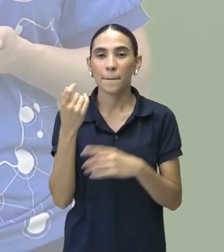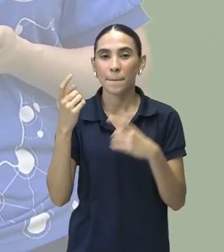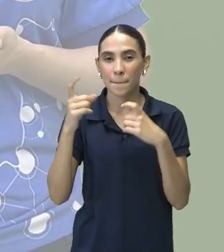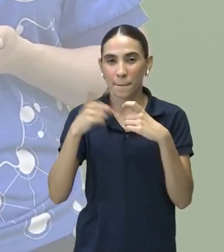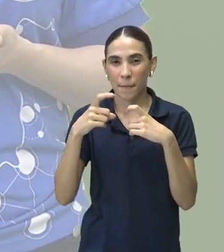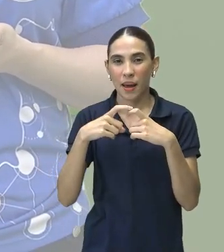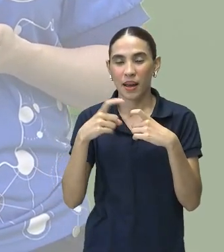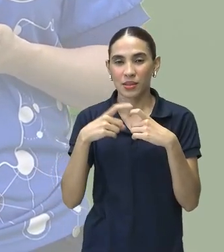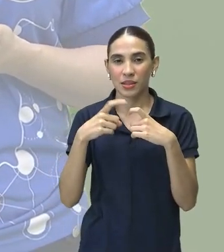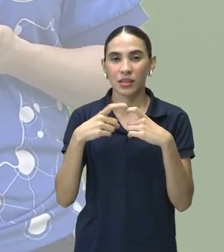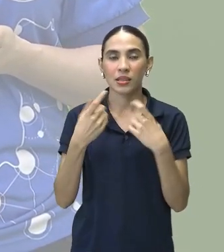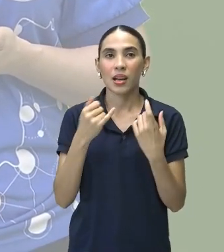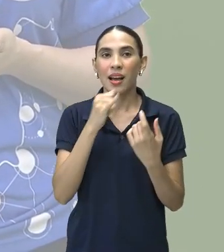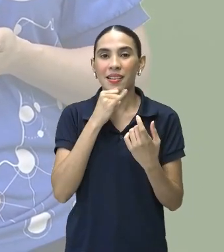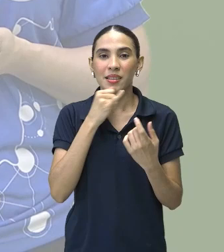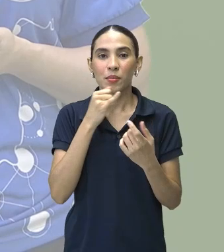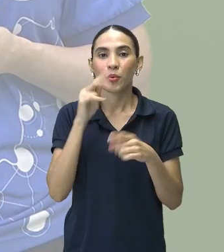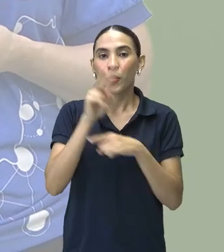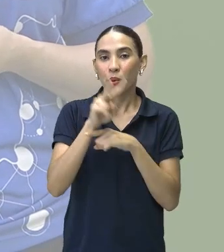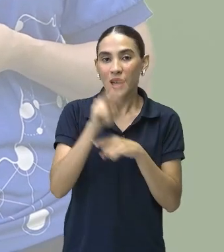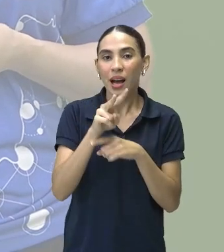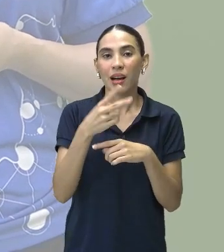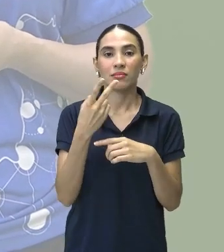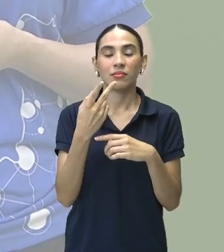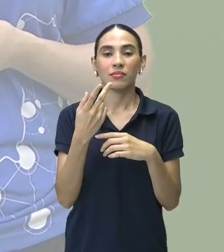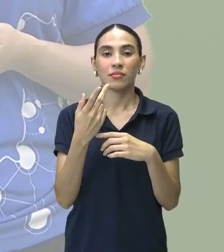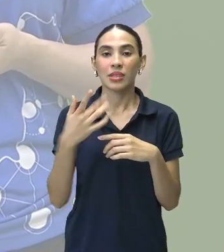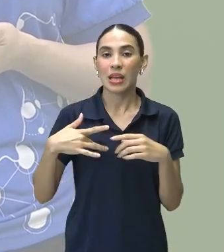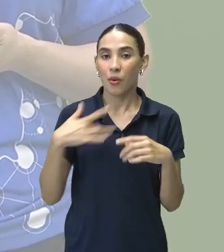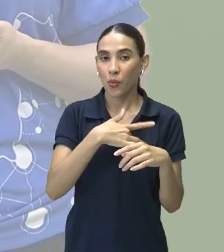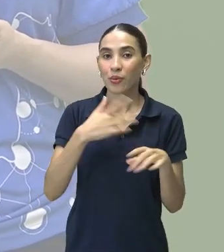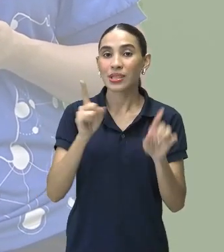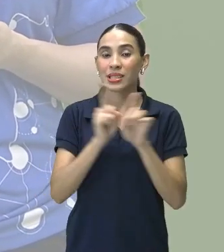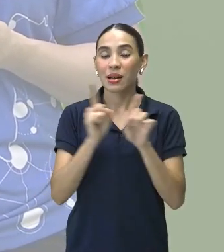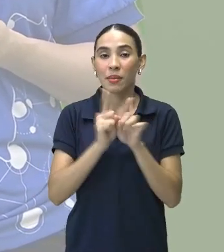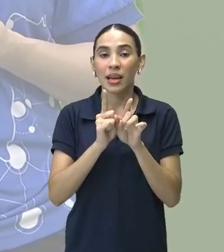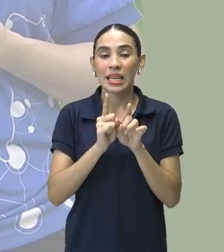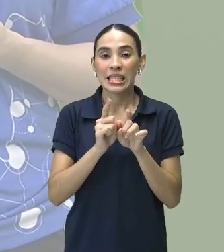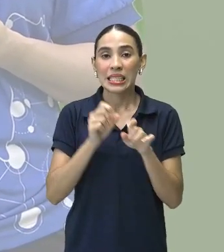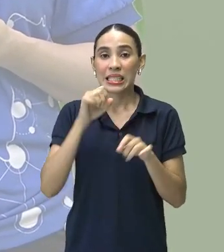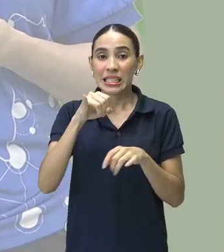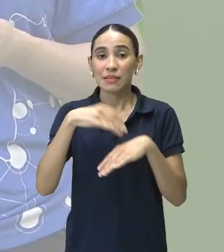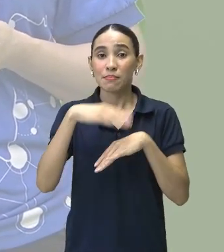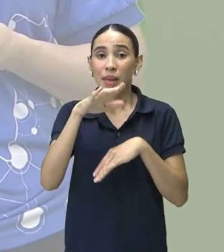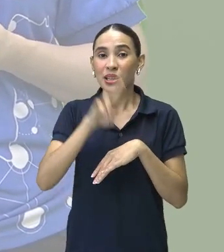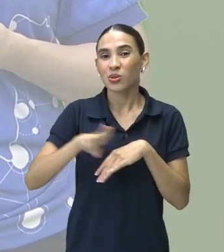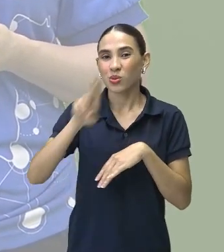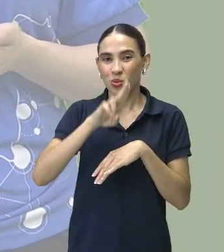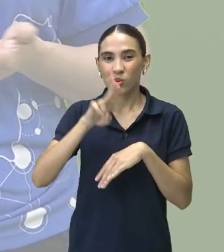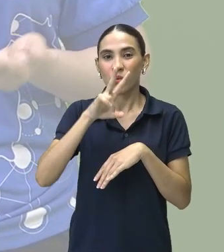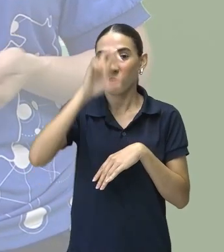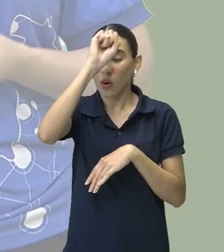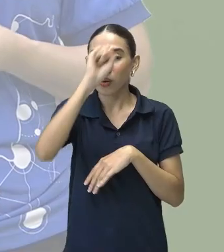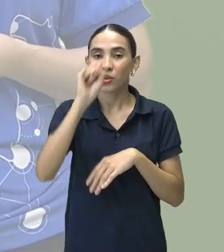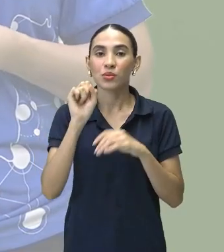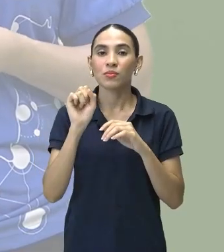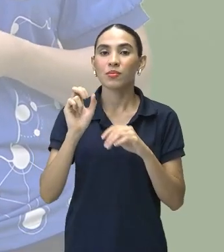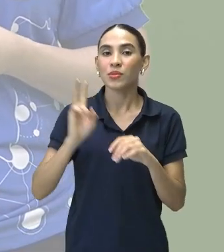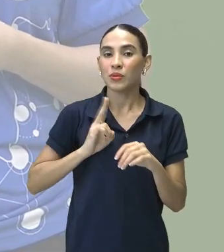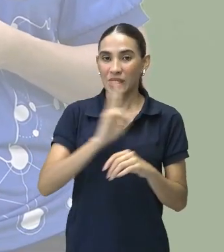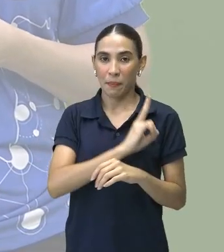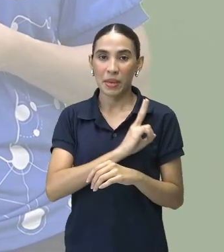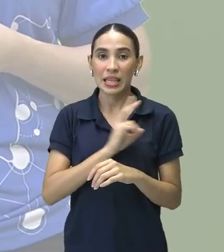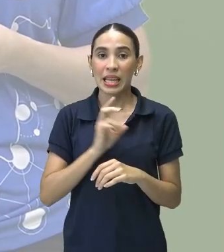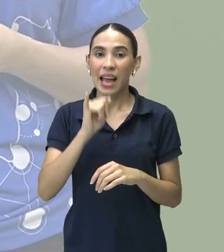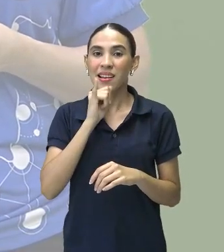médicas, né, plantas com efeito de tratamento, e o excesso das vitaminas podem acabar sobrecarregando, por